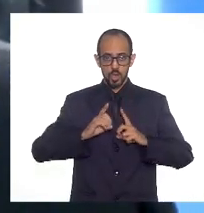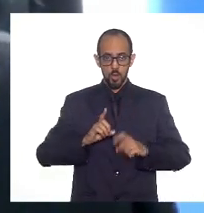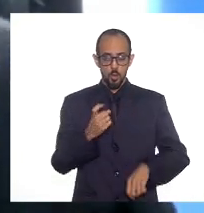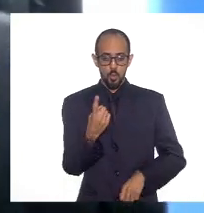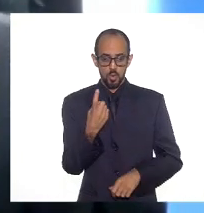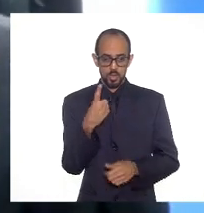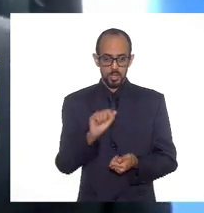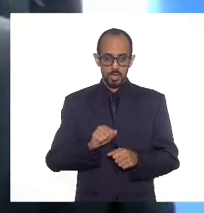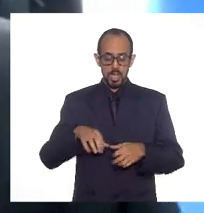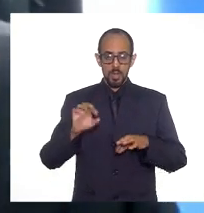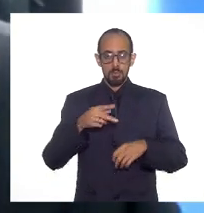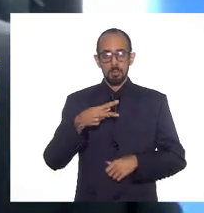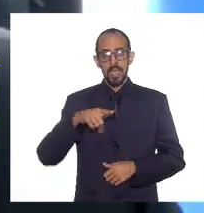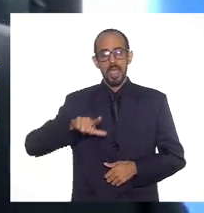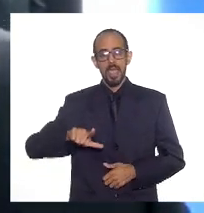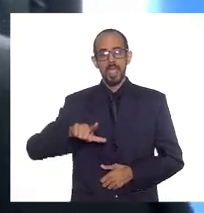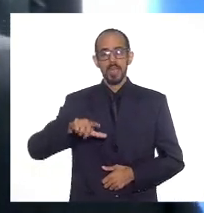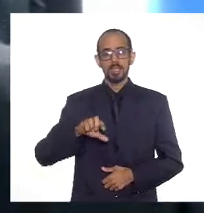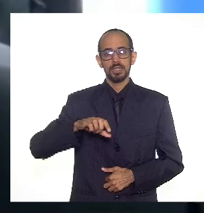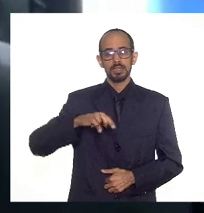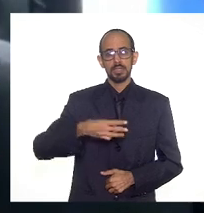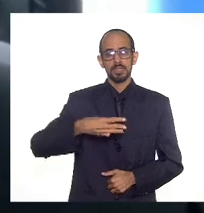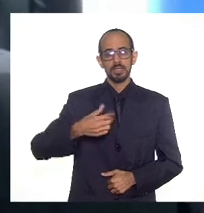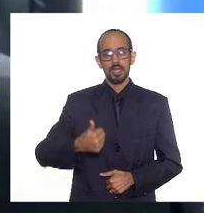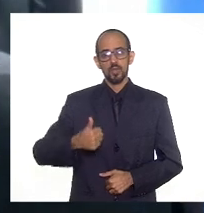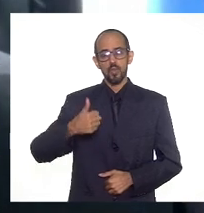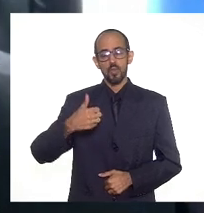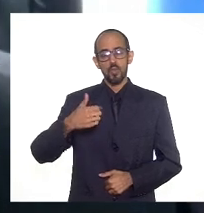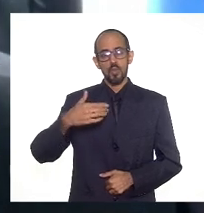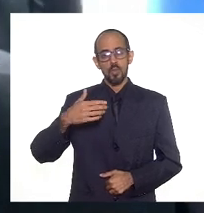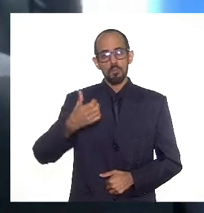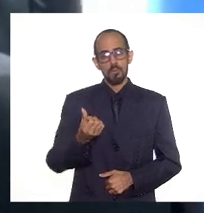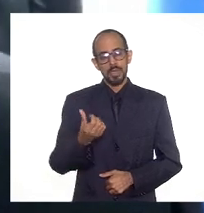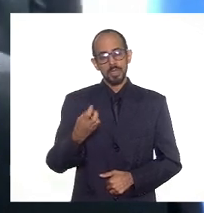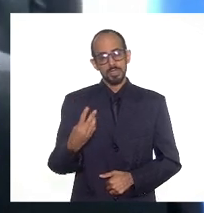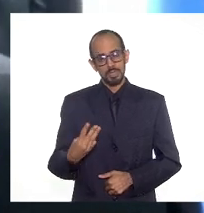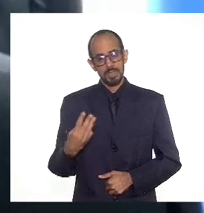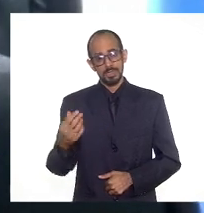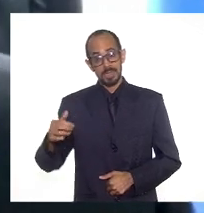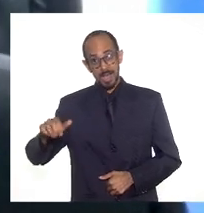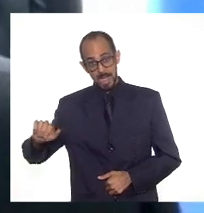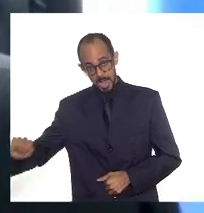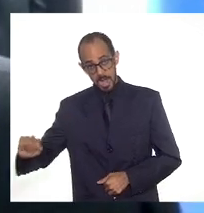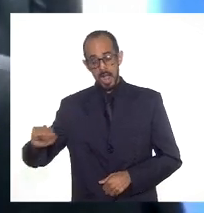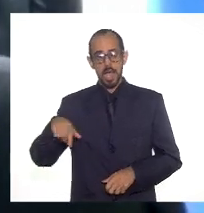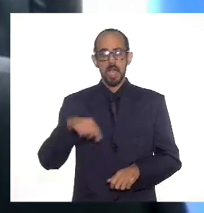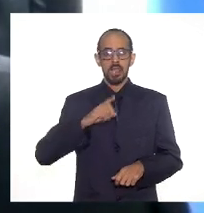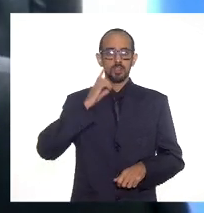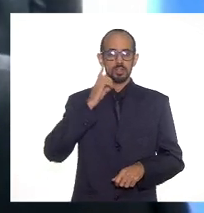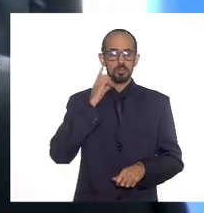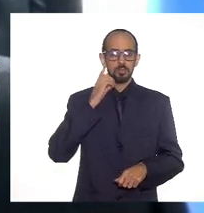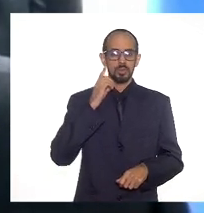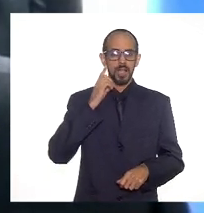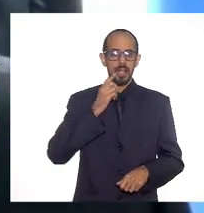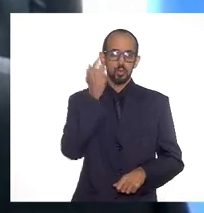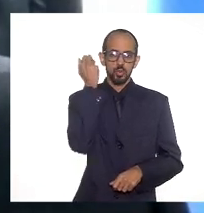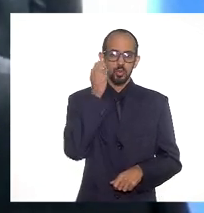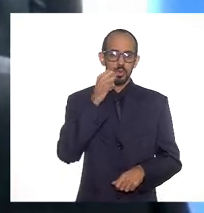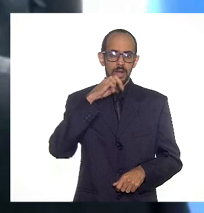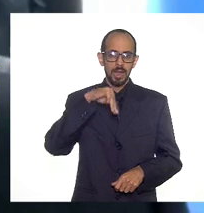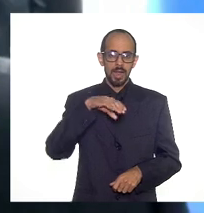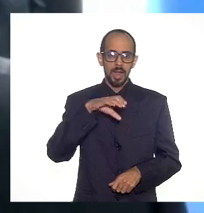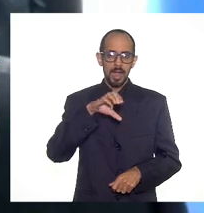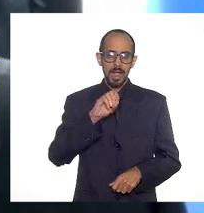vencido. Projeto de lei número 3163-A de 2014, de autoria do deputado Carlos Mink, que autoriza o